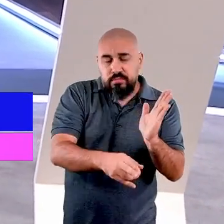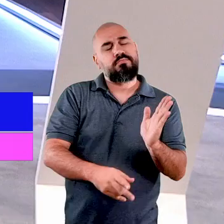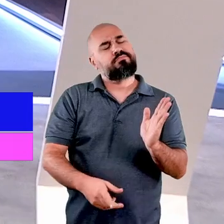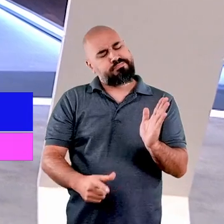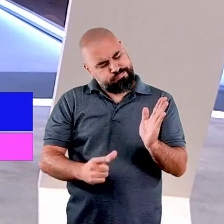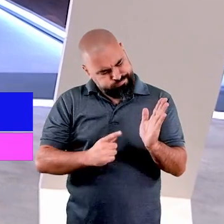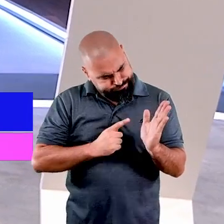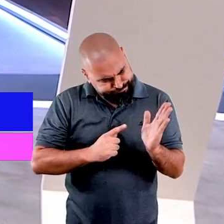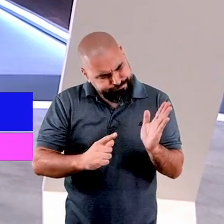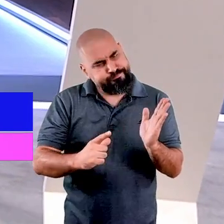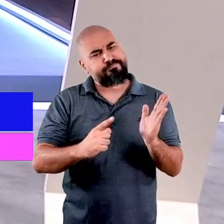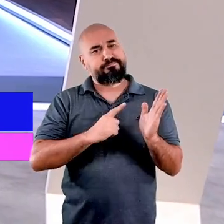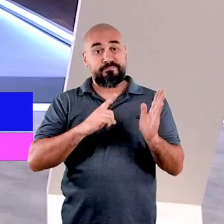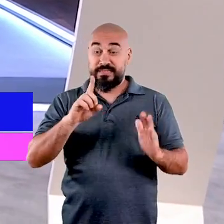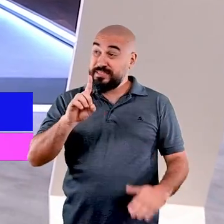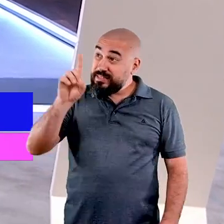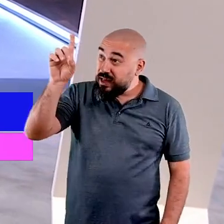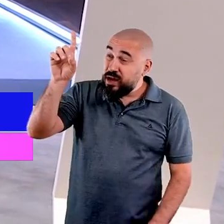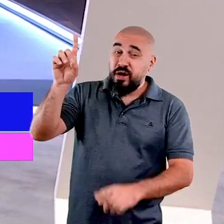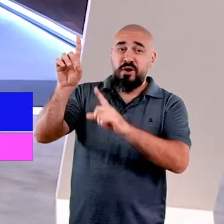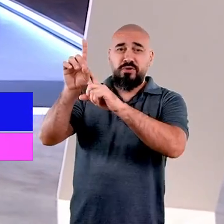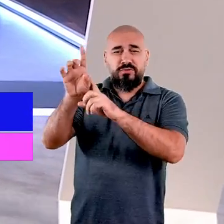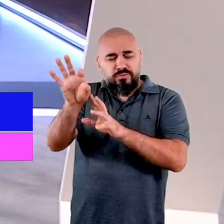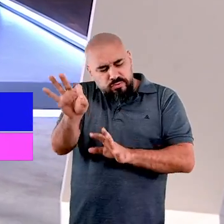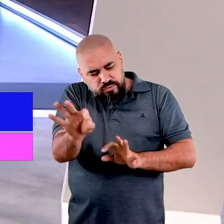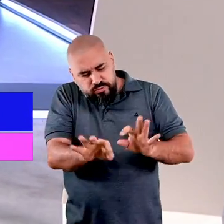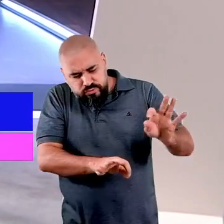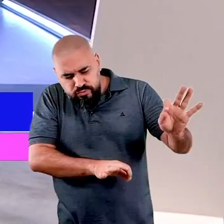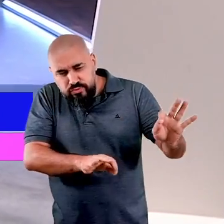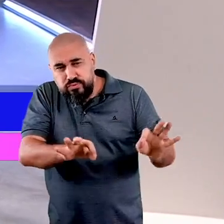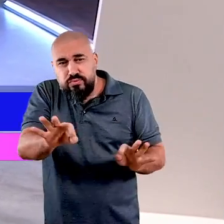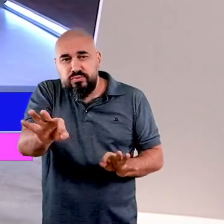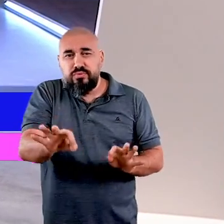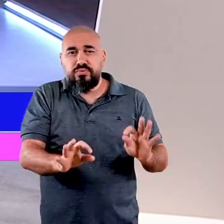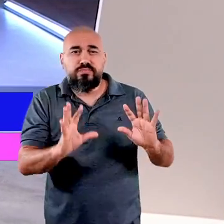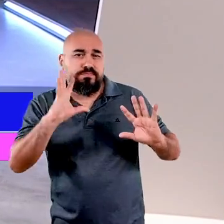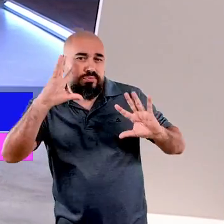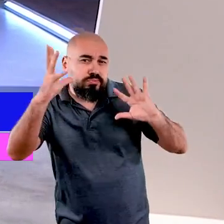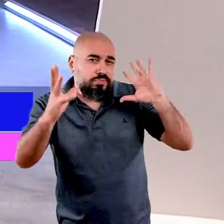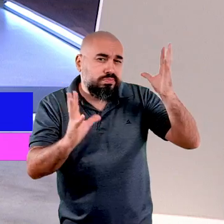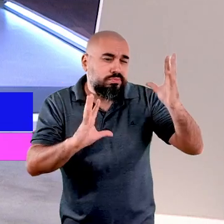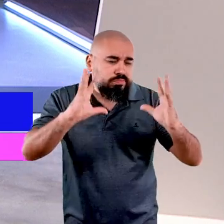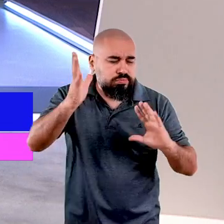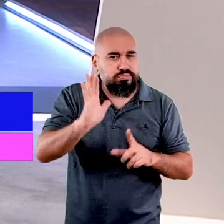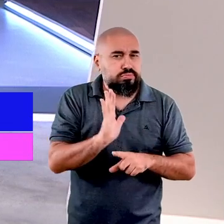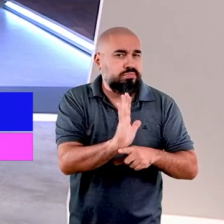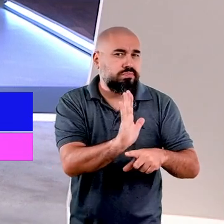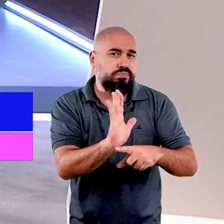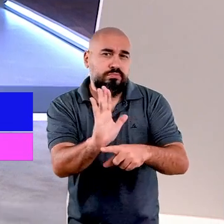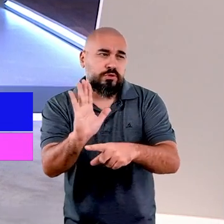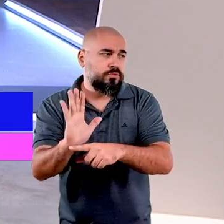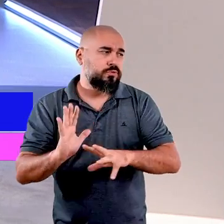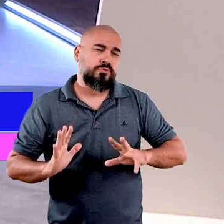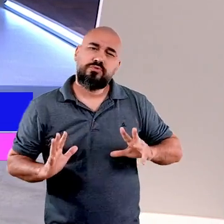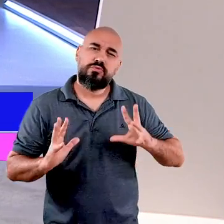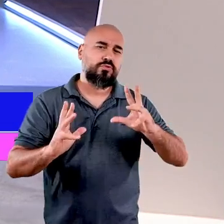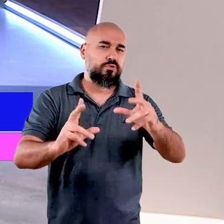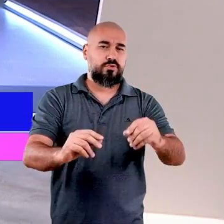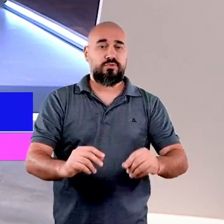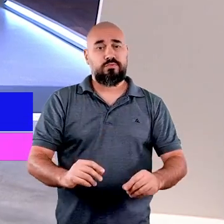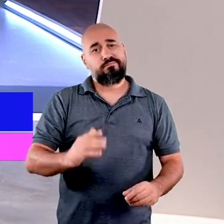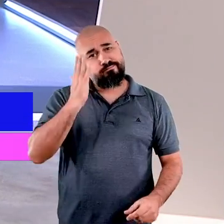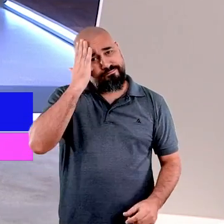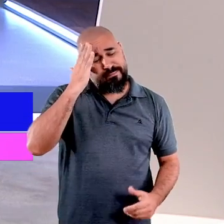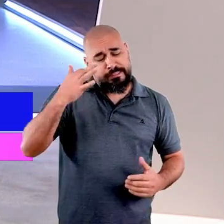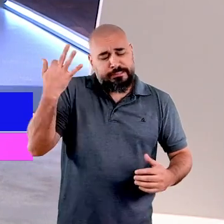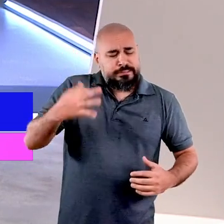Deus. Deus sempre trabalha para encontrar saídas e soluções para aquilo que hoje nos aflige, para a